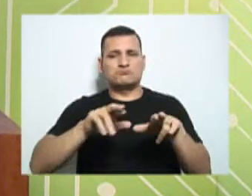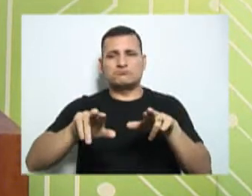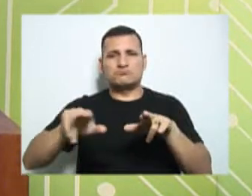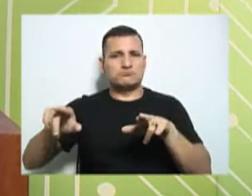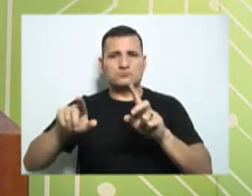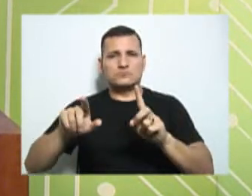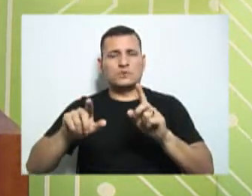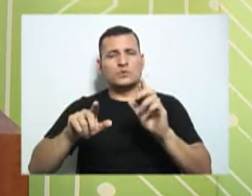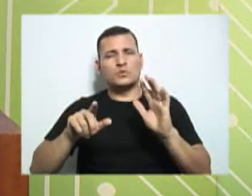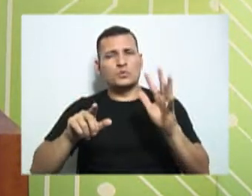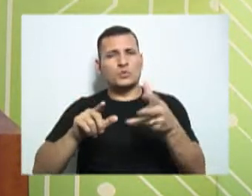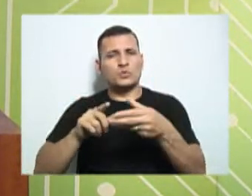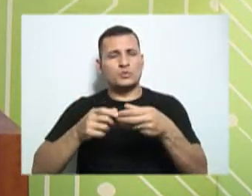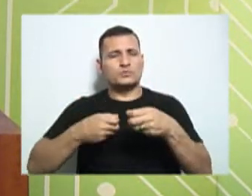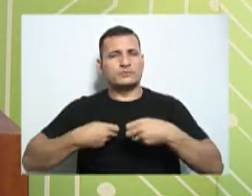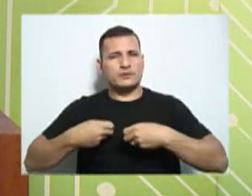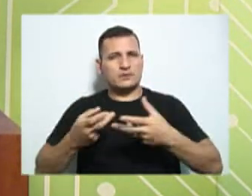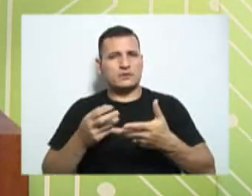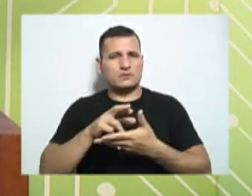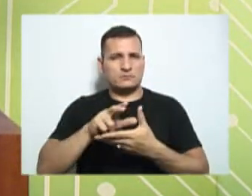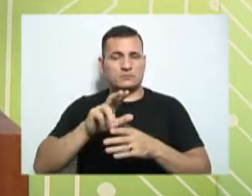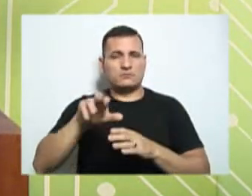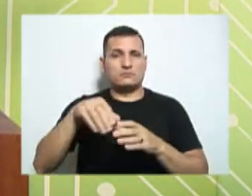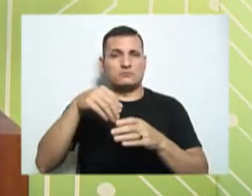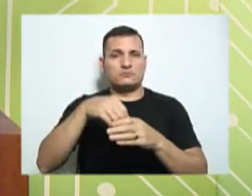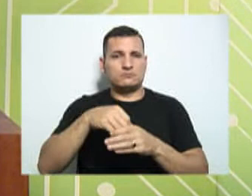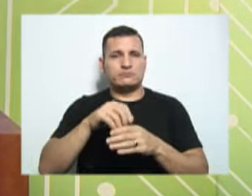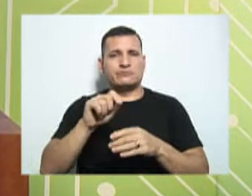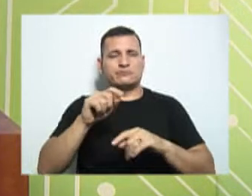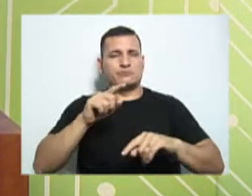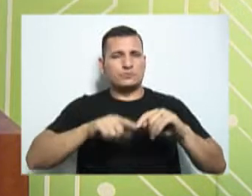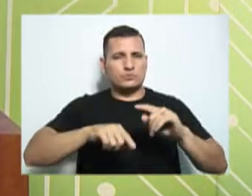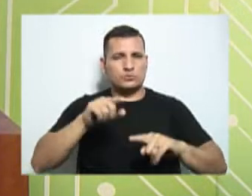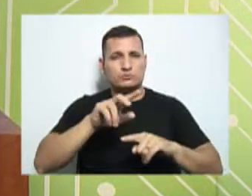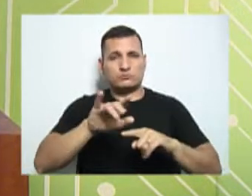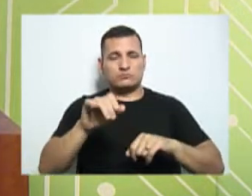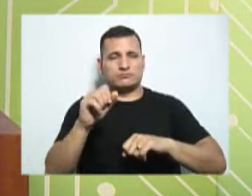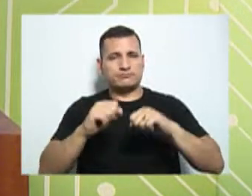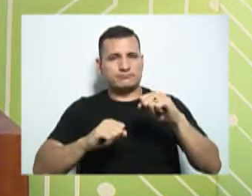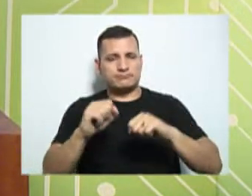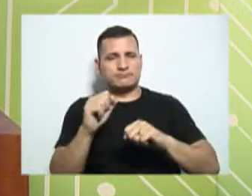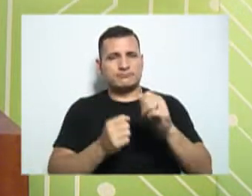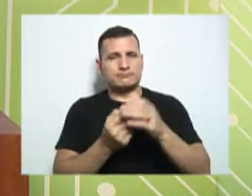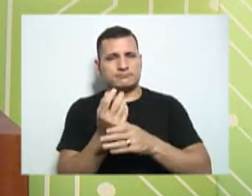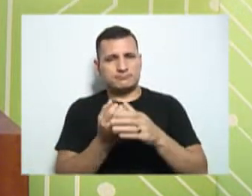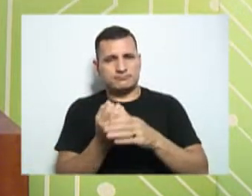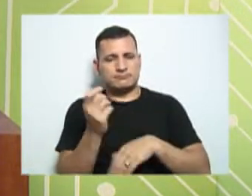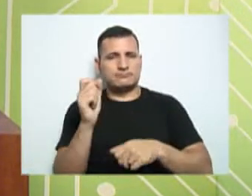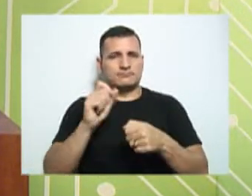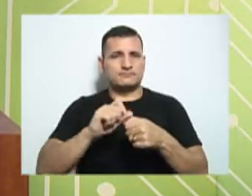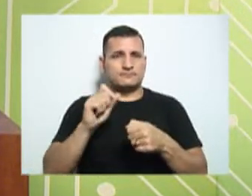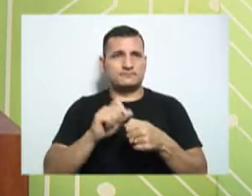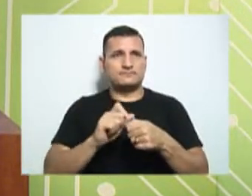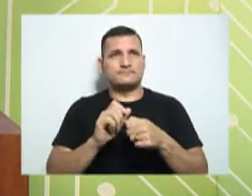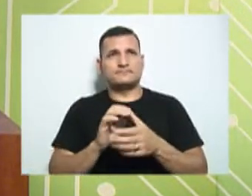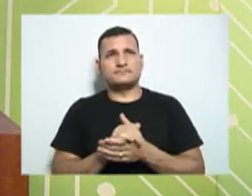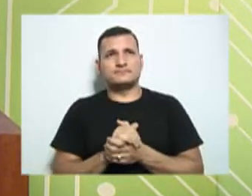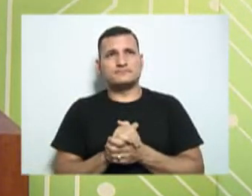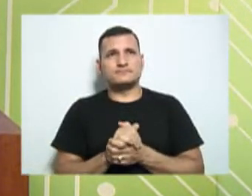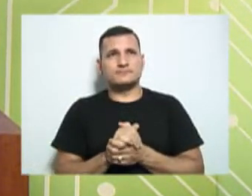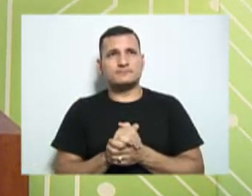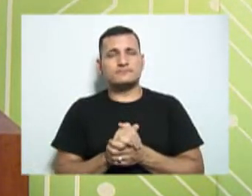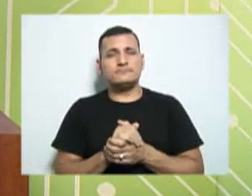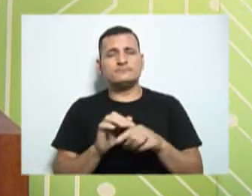agregar todos os tipos de custos que nós tivemos com relação aos produtos que nós vamos fazer e tentar fazer